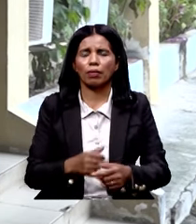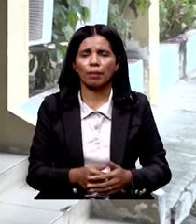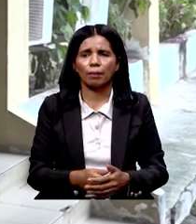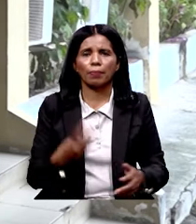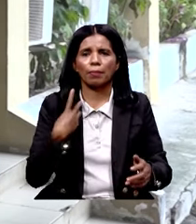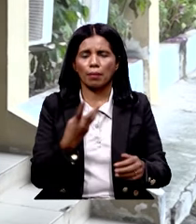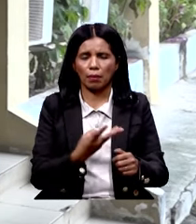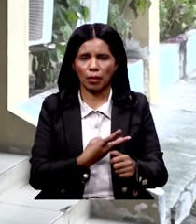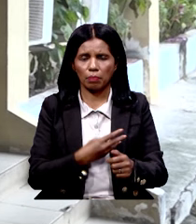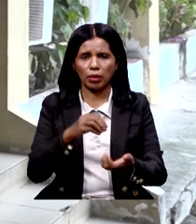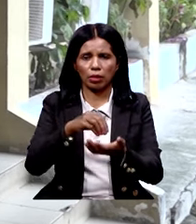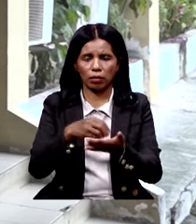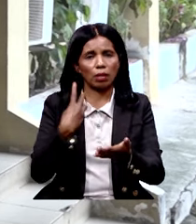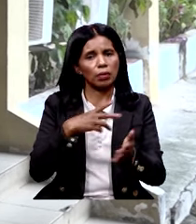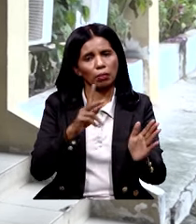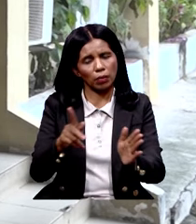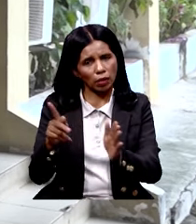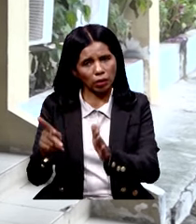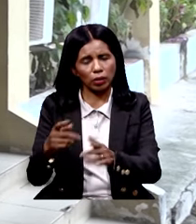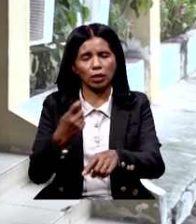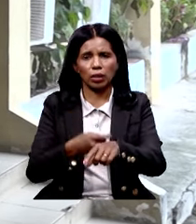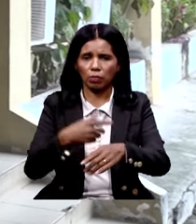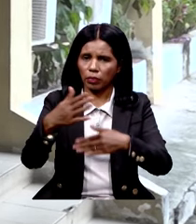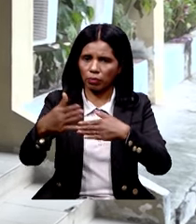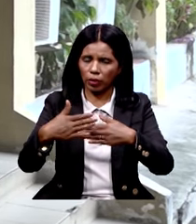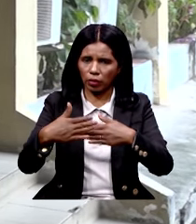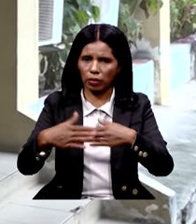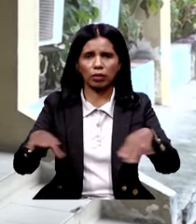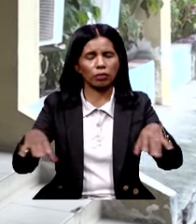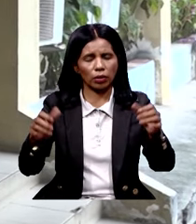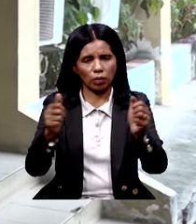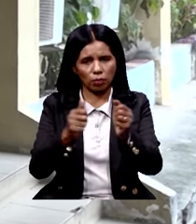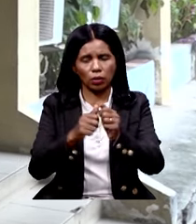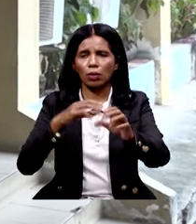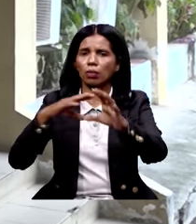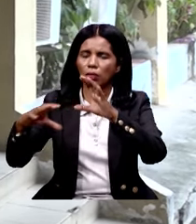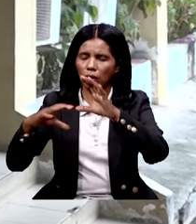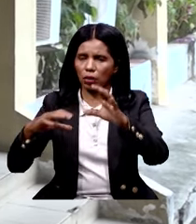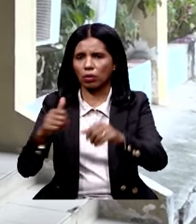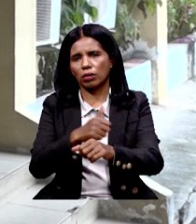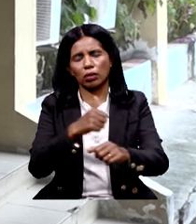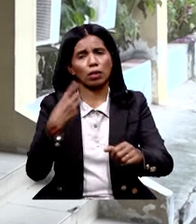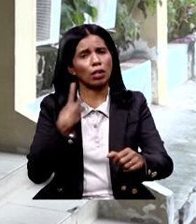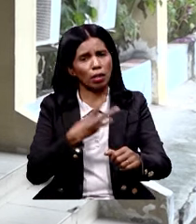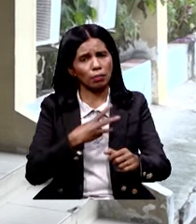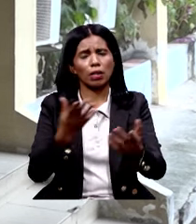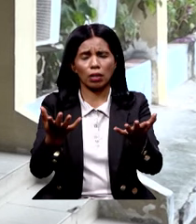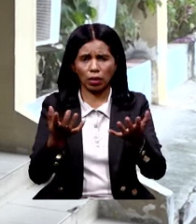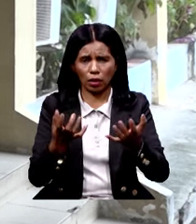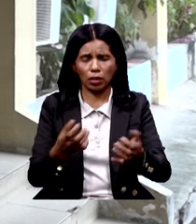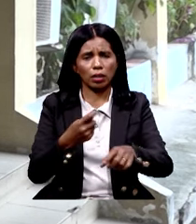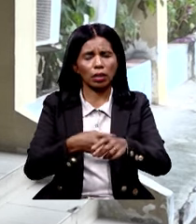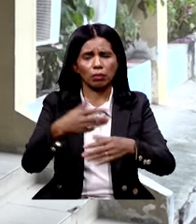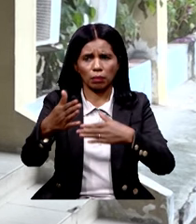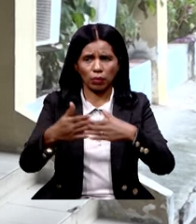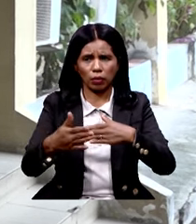ami tawon ami na plano atu i hatimu barak bele coordena no komunika ho parte relevante ami ni akarak ne temu basic ni